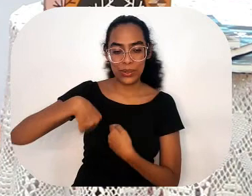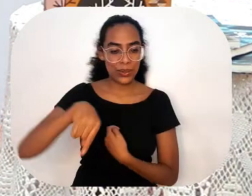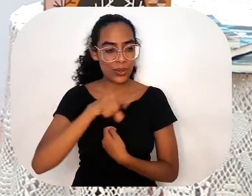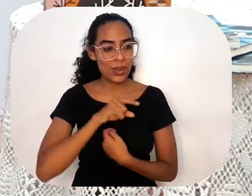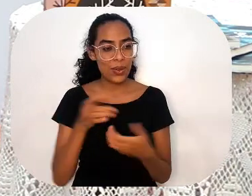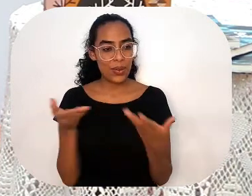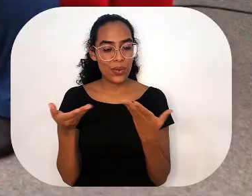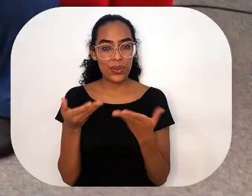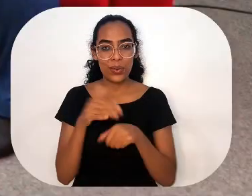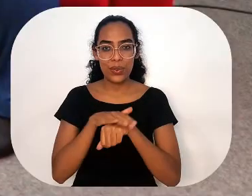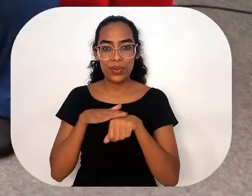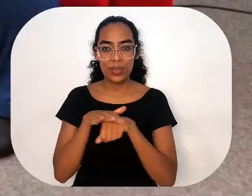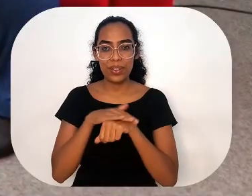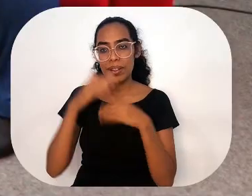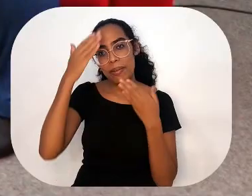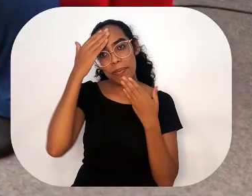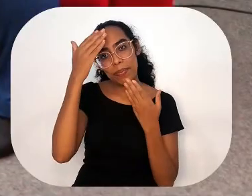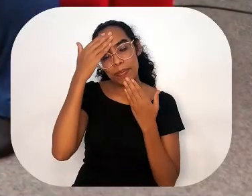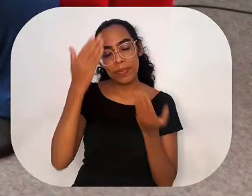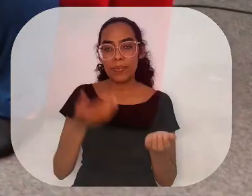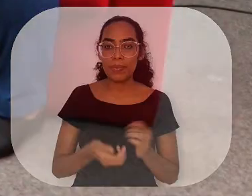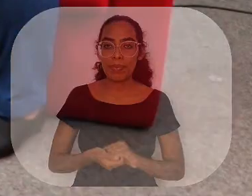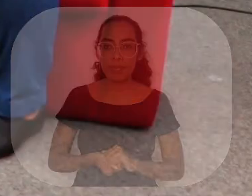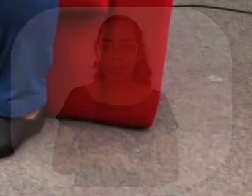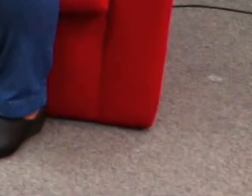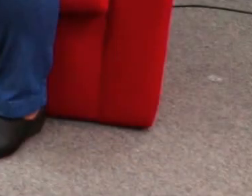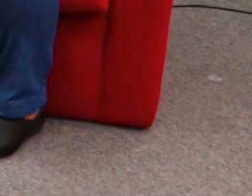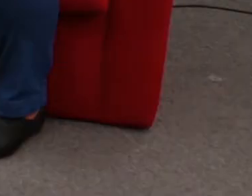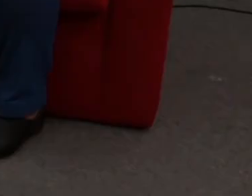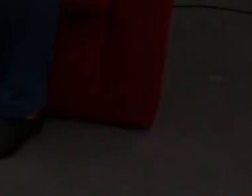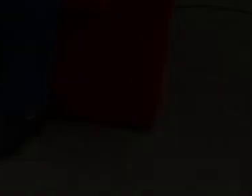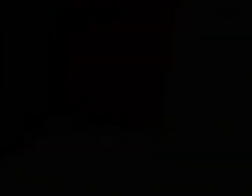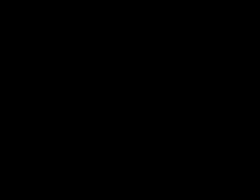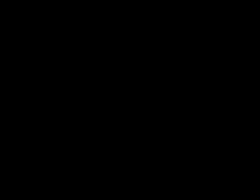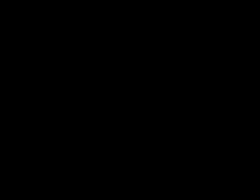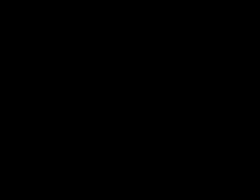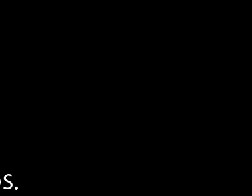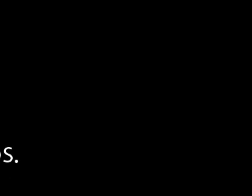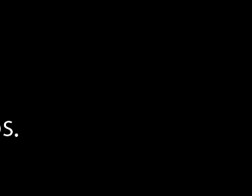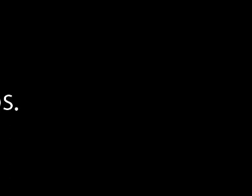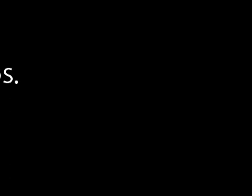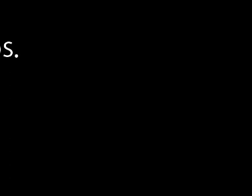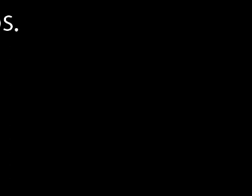sobre tal assunto certo e muito obrigado e